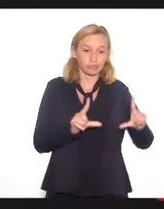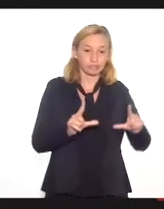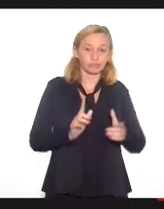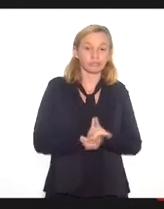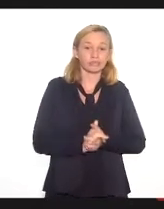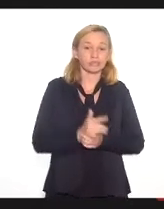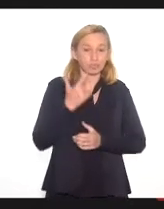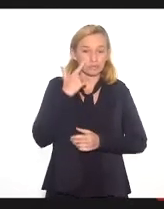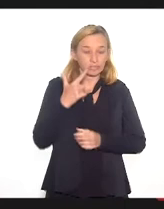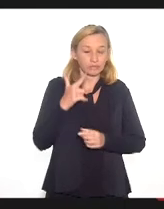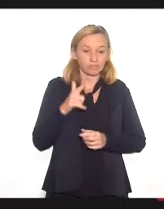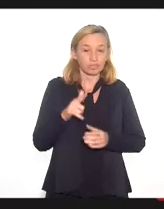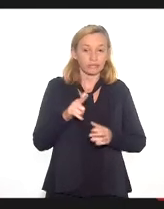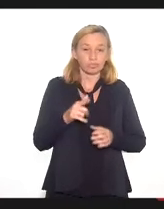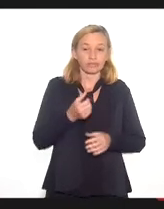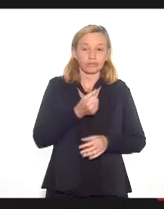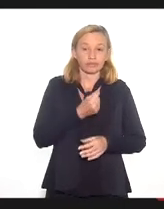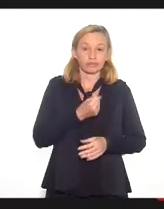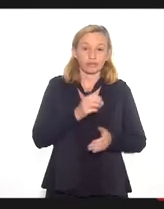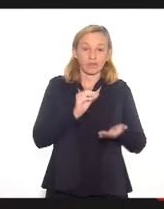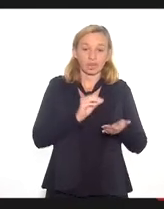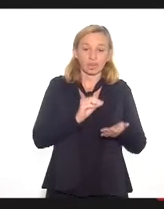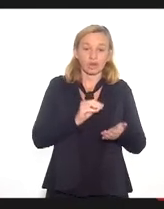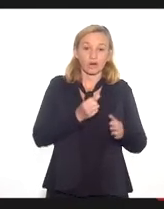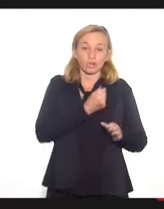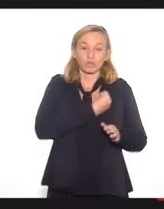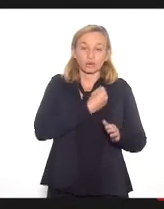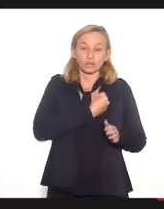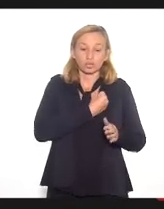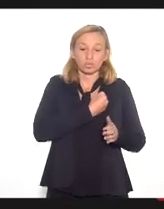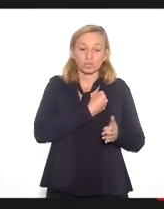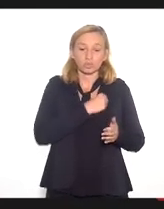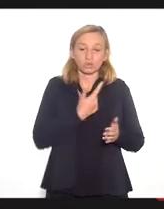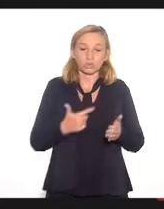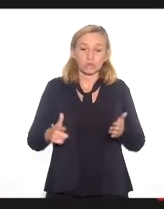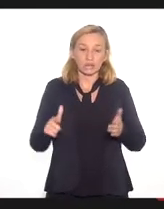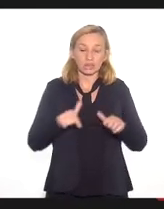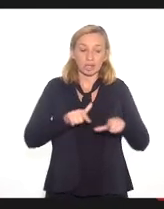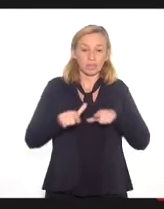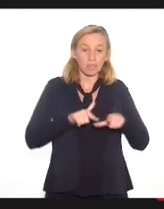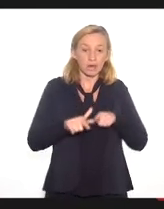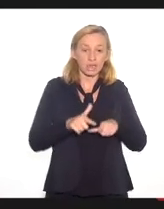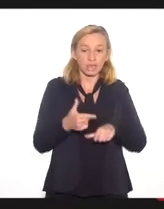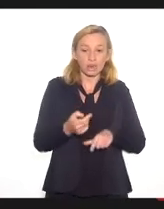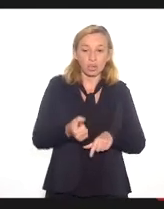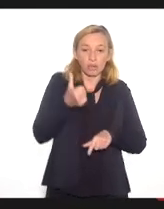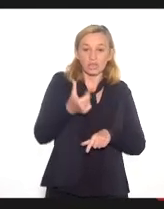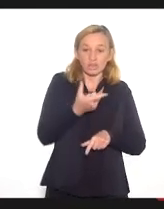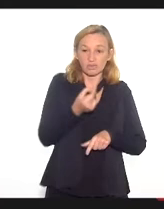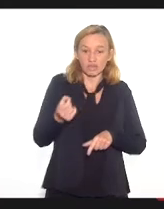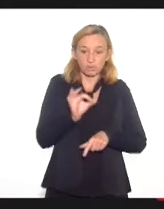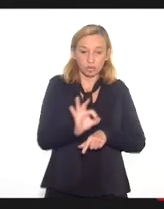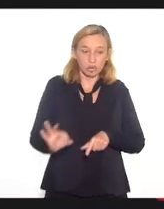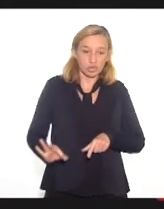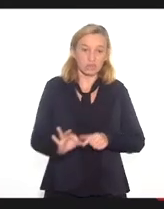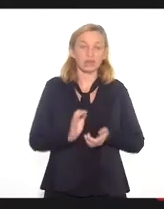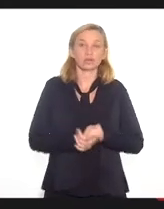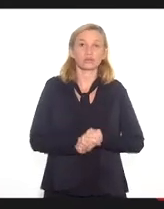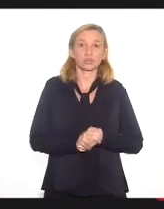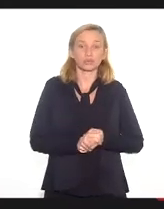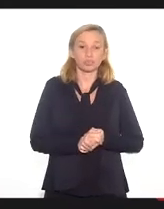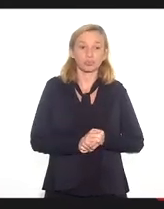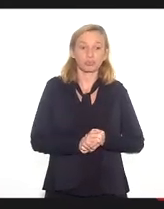quando a gente olha a taxa de desemprego também nós estamos com a taxa de desemprego de quase 20% contra uma taxa de